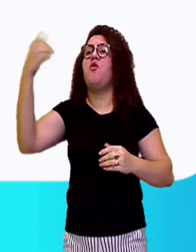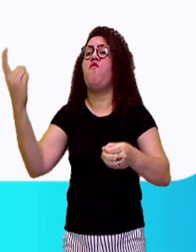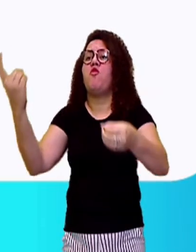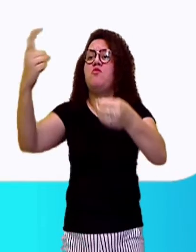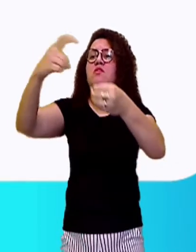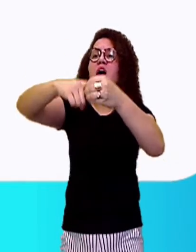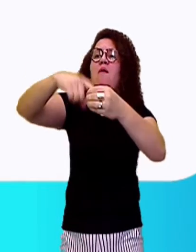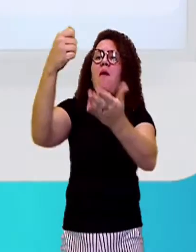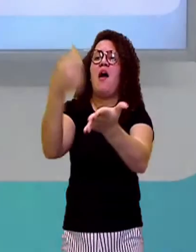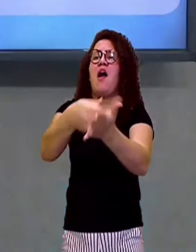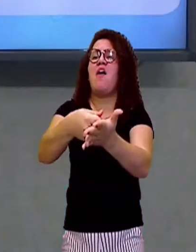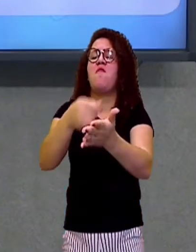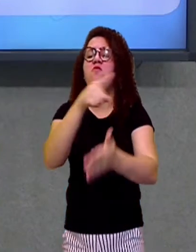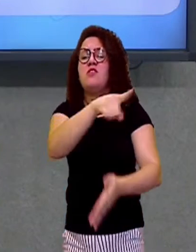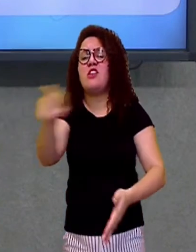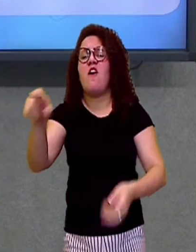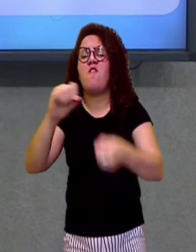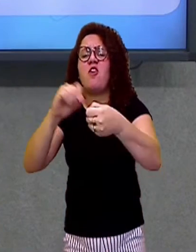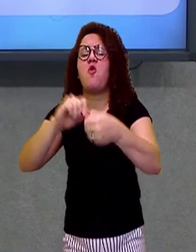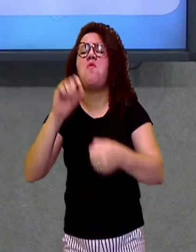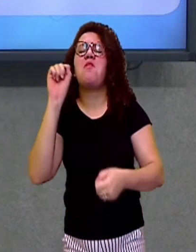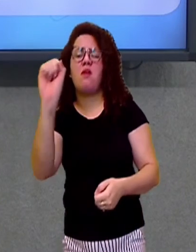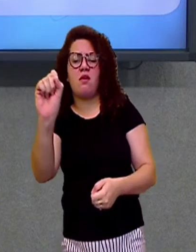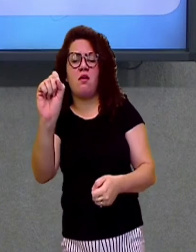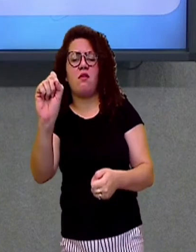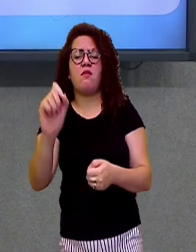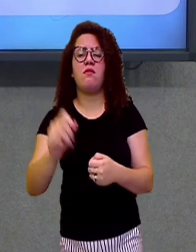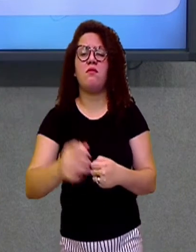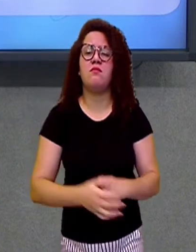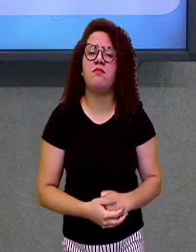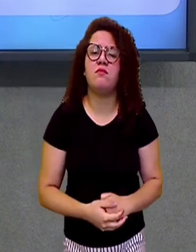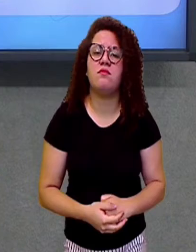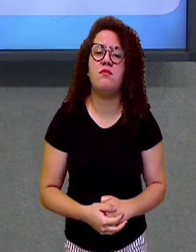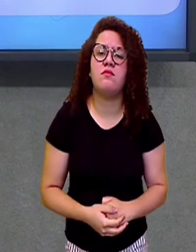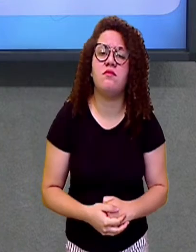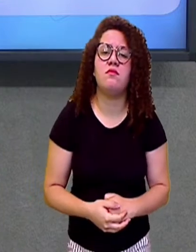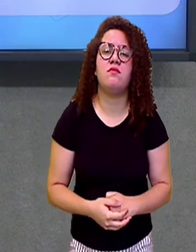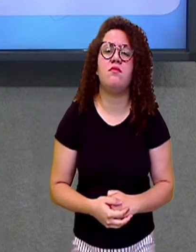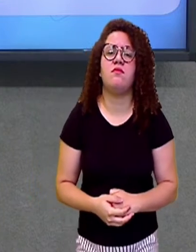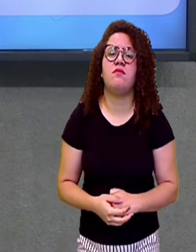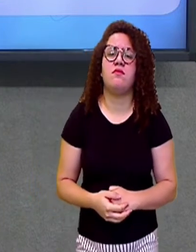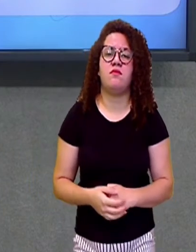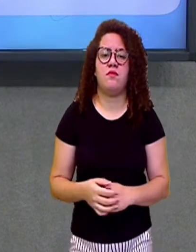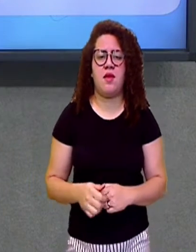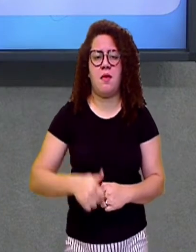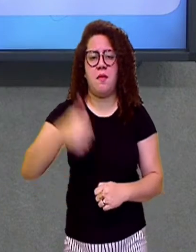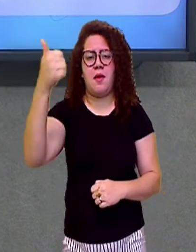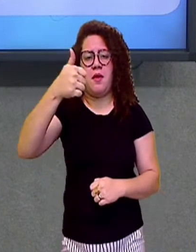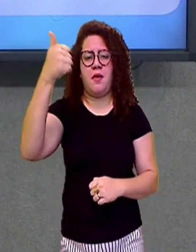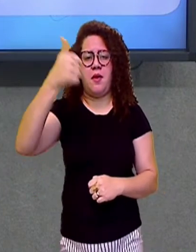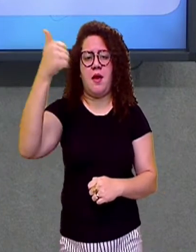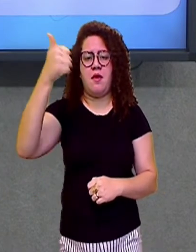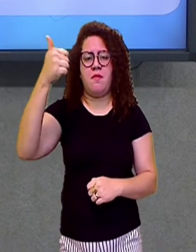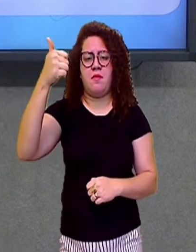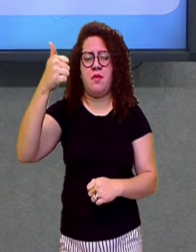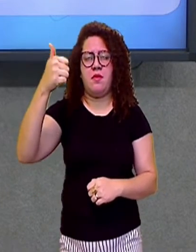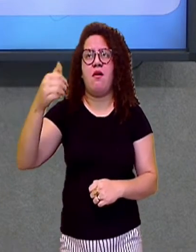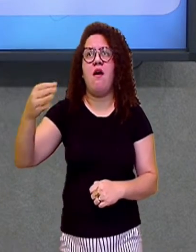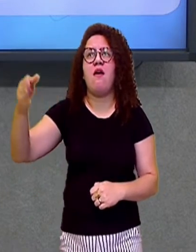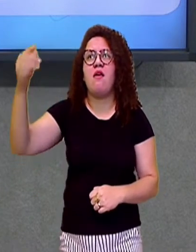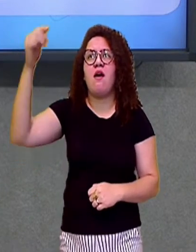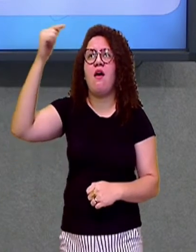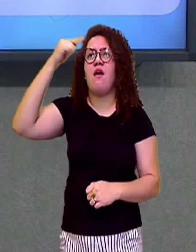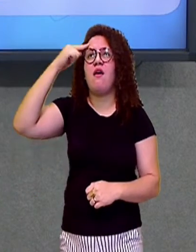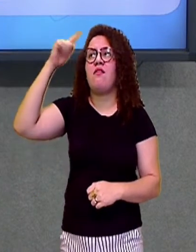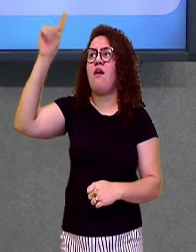para pagar? O que é que você faria? Né? A primeira hipótese assim, que vem assim na